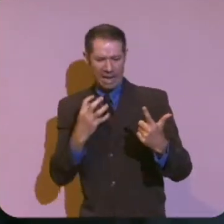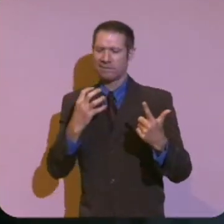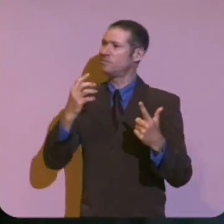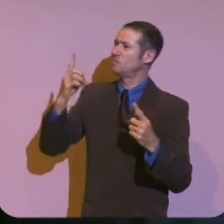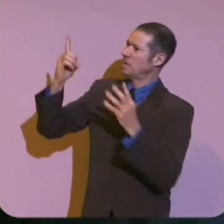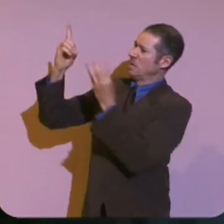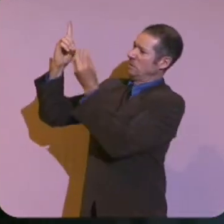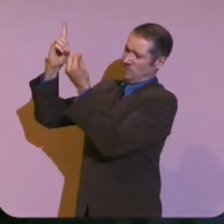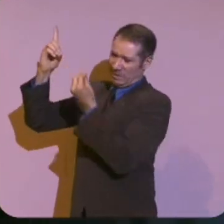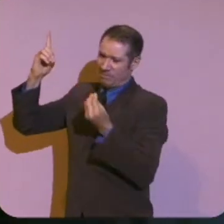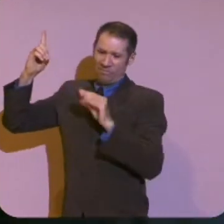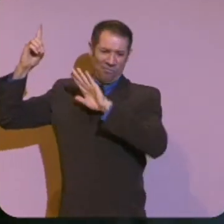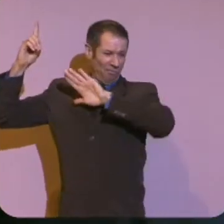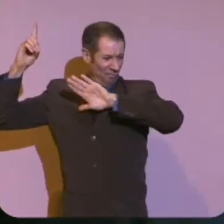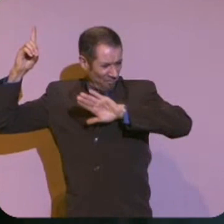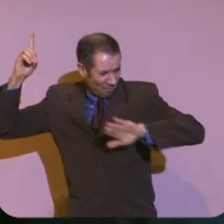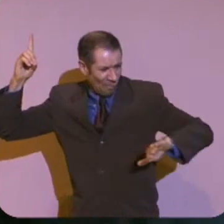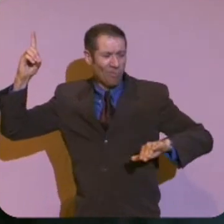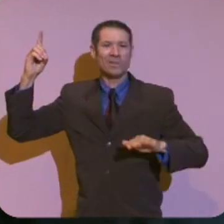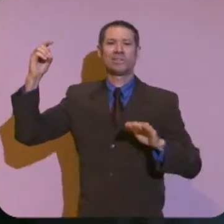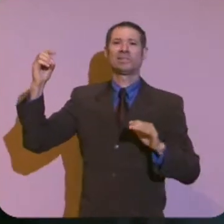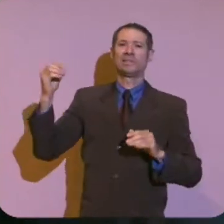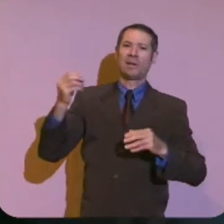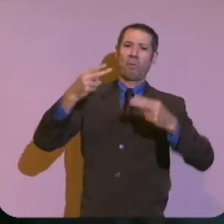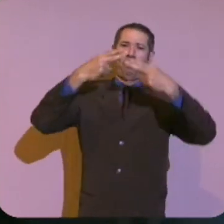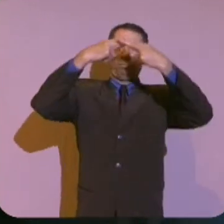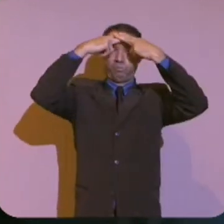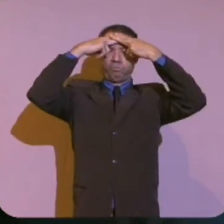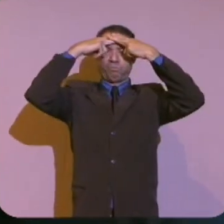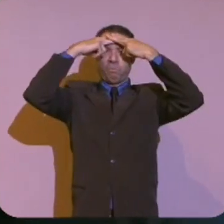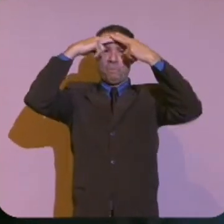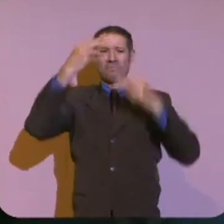Deus por causa de marcas da sua vida.